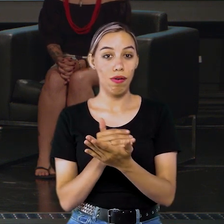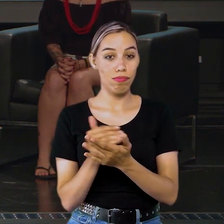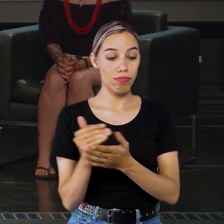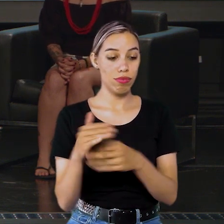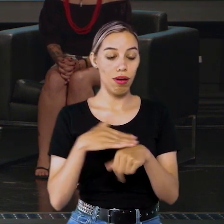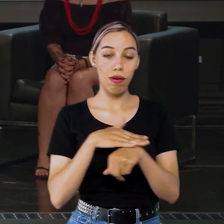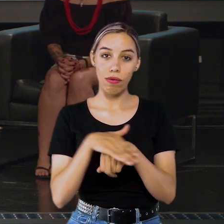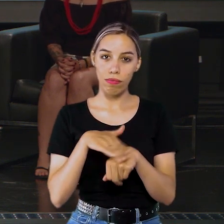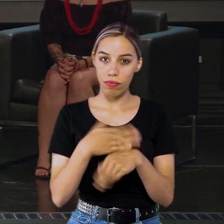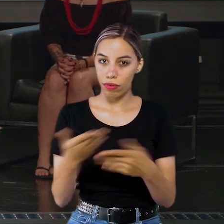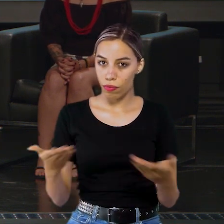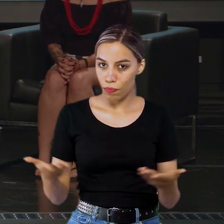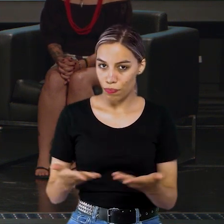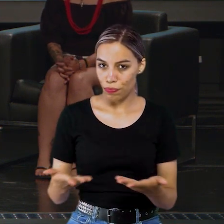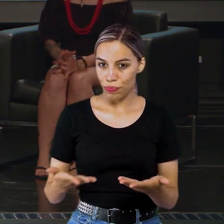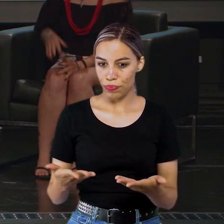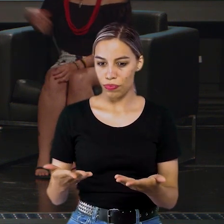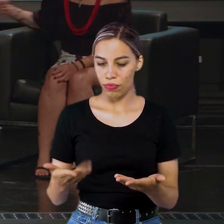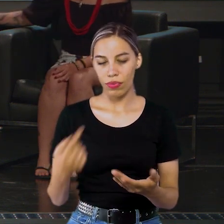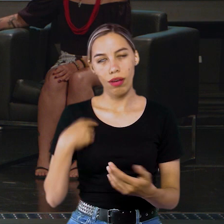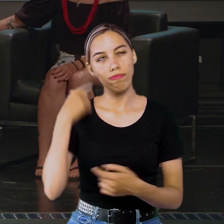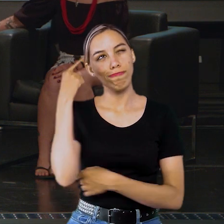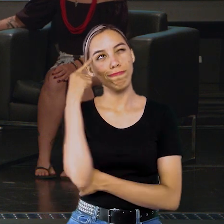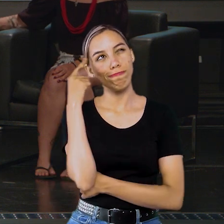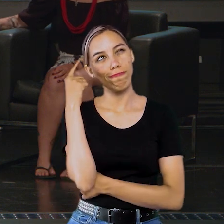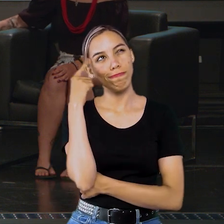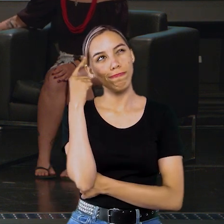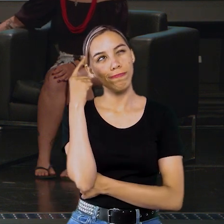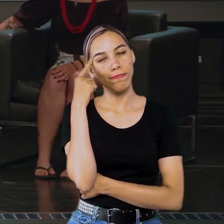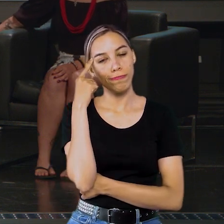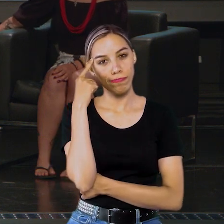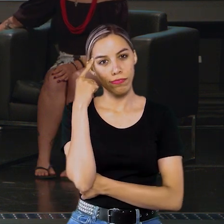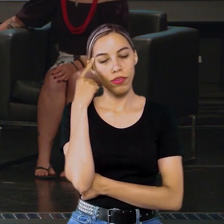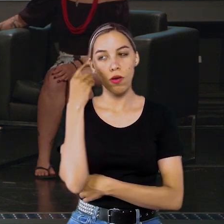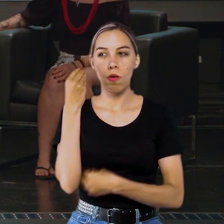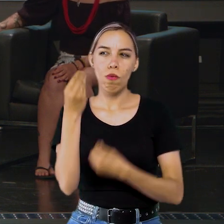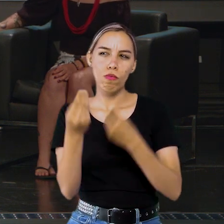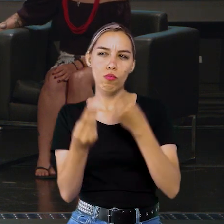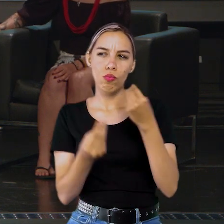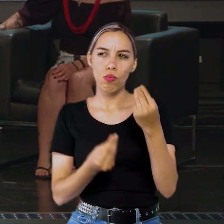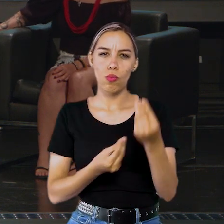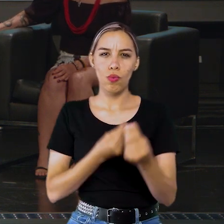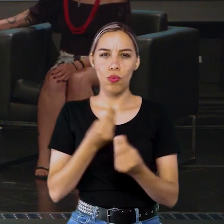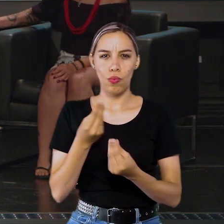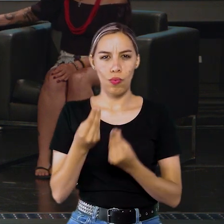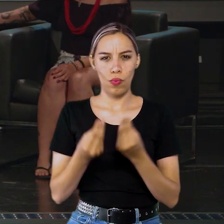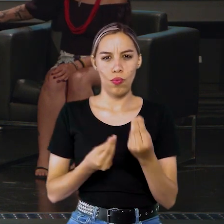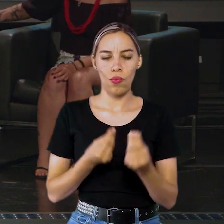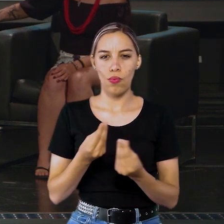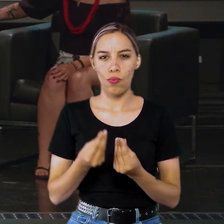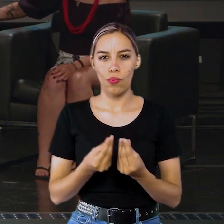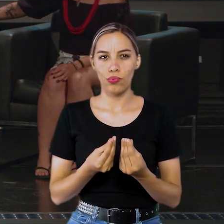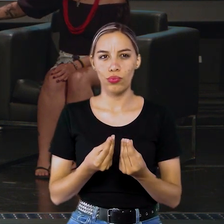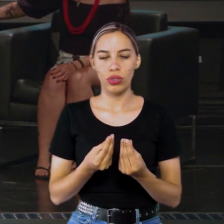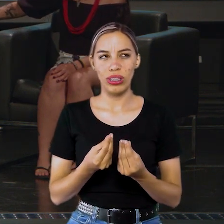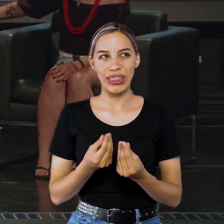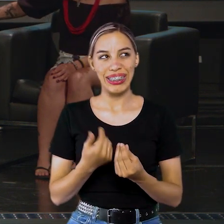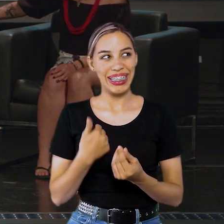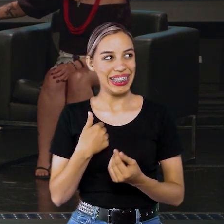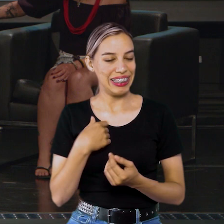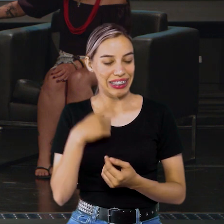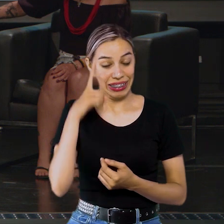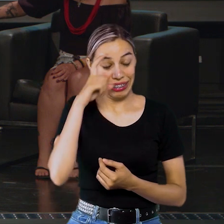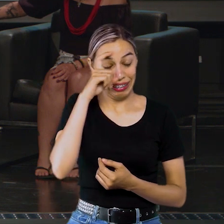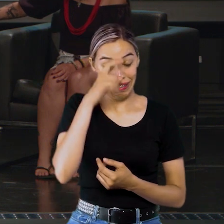esse diálogo, eu fiquei pensando, né, de que forma que... Eu não sou muito boa em